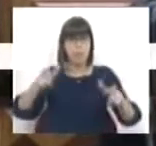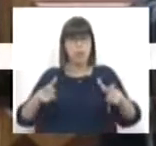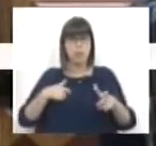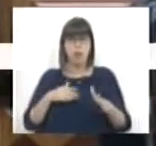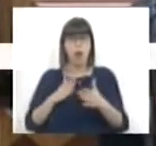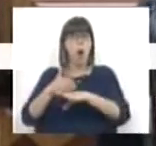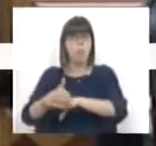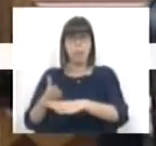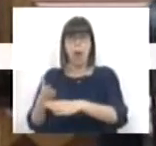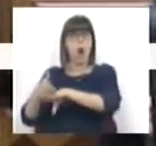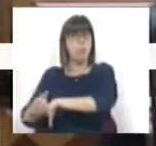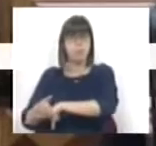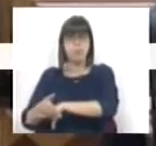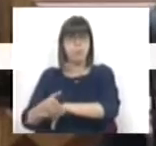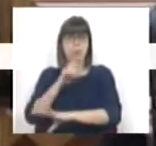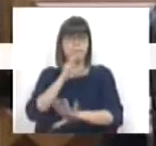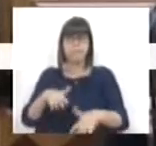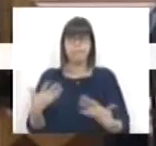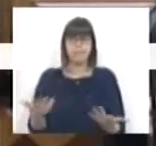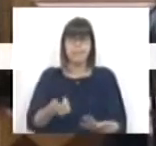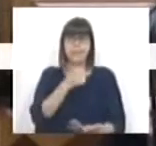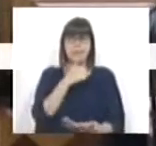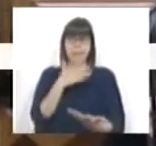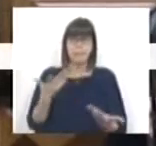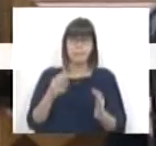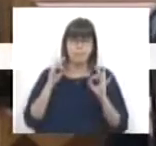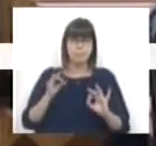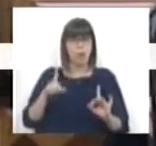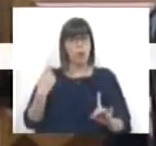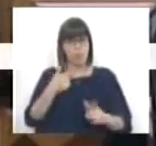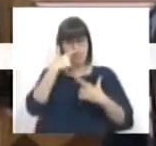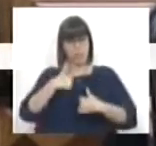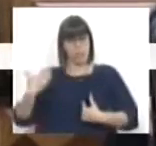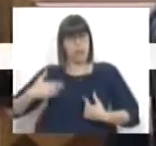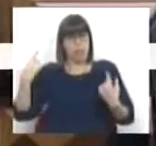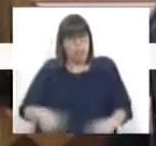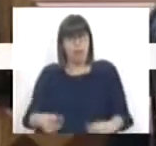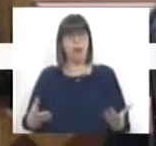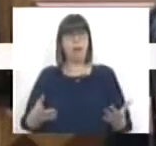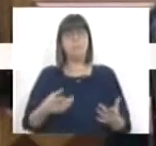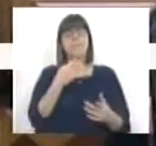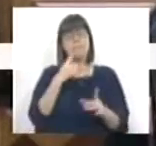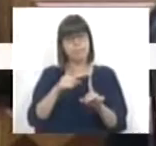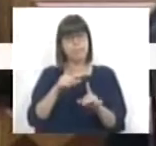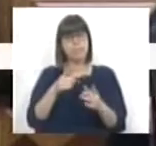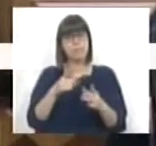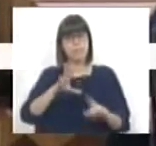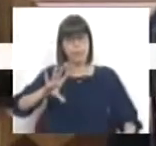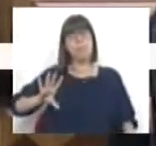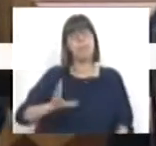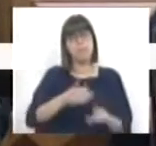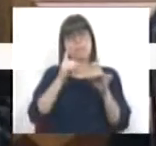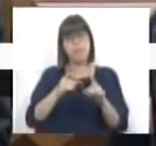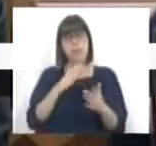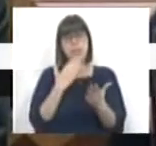concidadãos de oportunidades para serem plenamente gente com direitos falemos então dispõe desse país